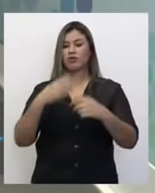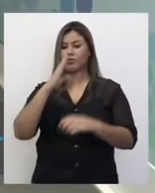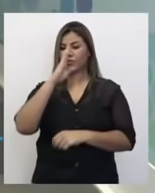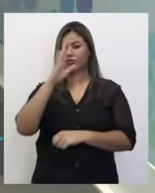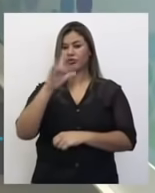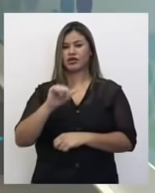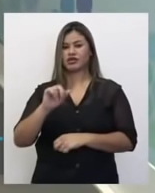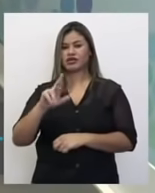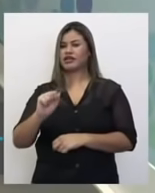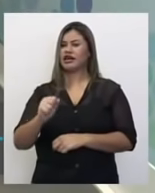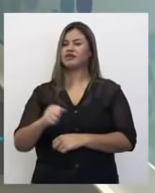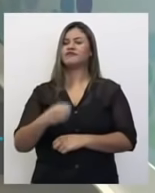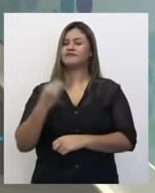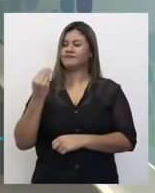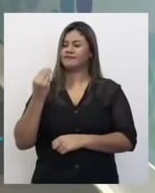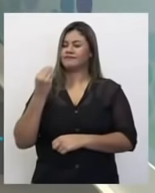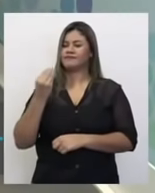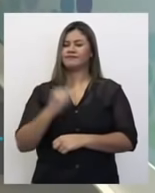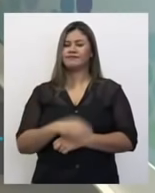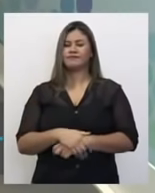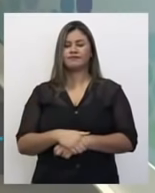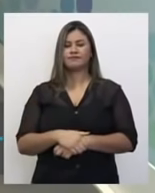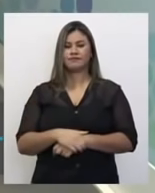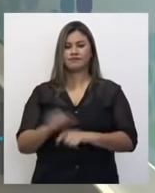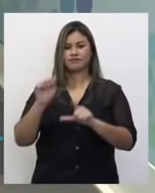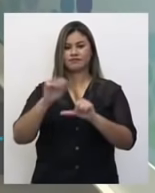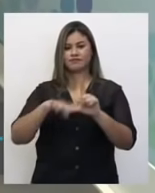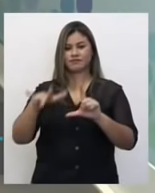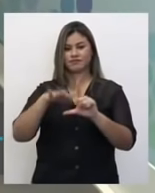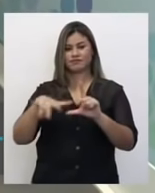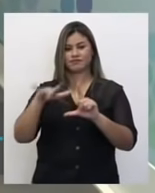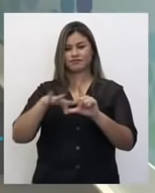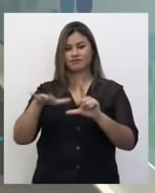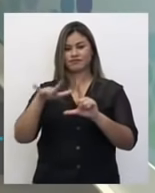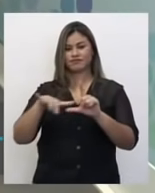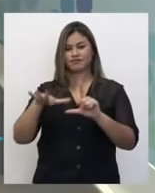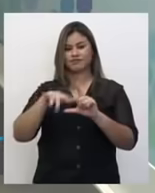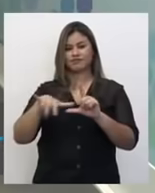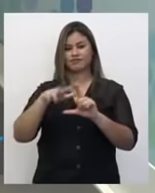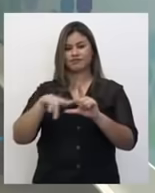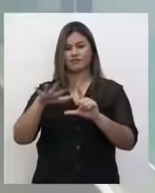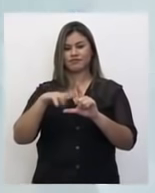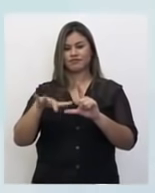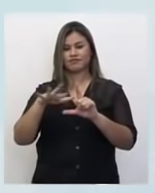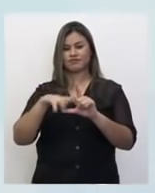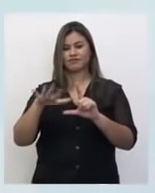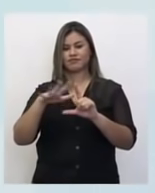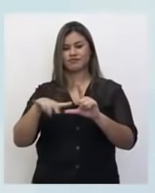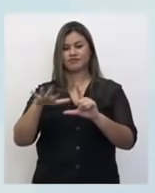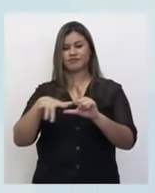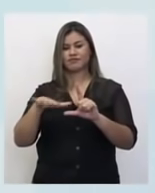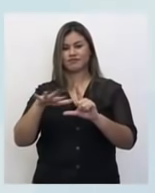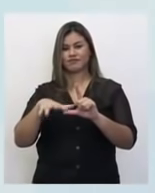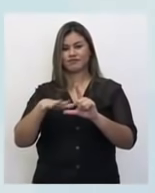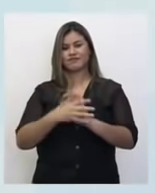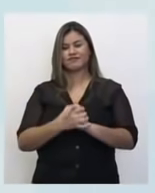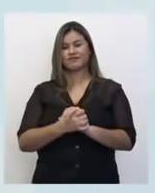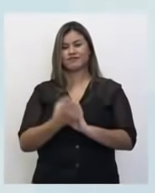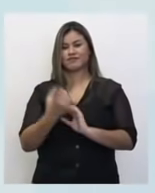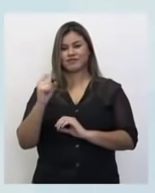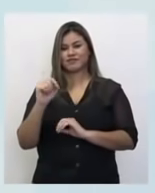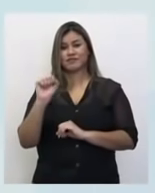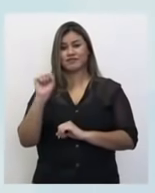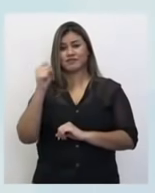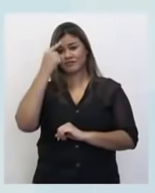aula. Estava super informada aí na aula, né? Qode. Rapidinho na tela. Qode. Um minutinho assim, ó. Vocês têm 10